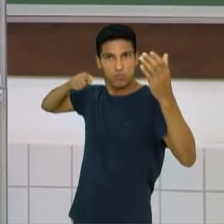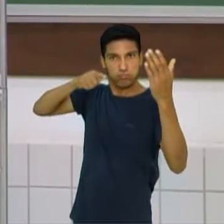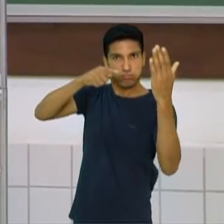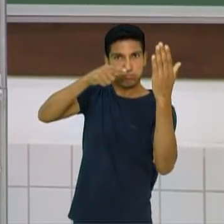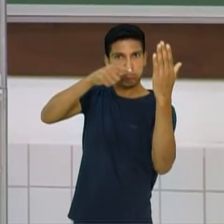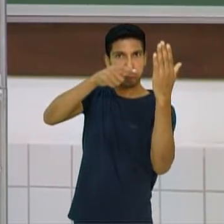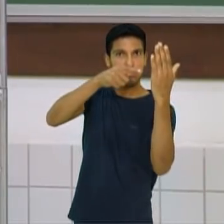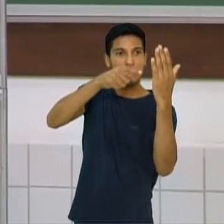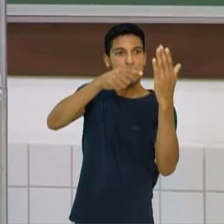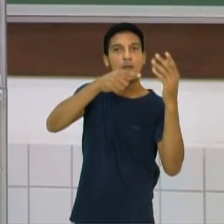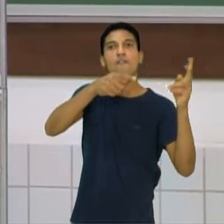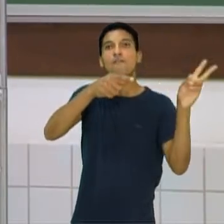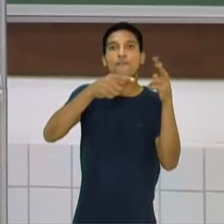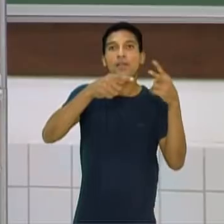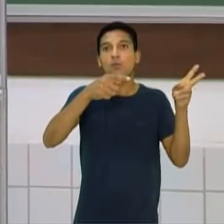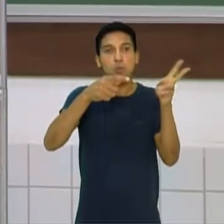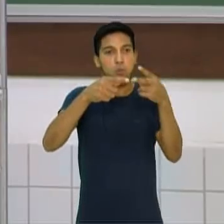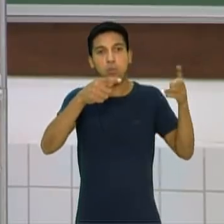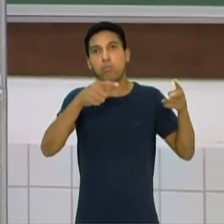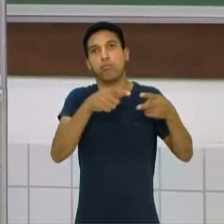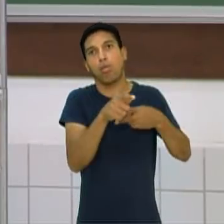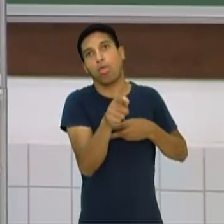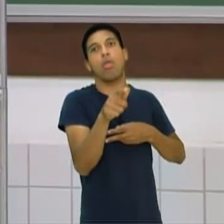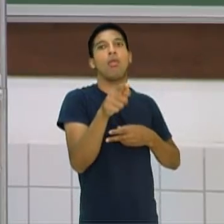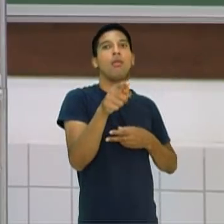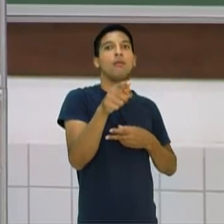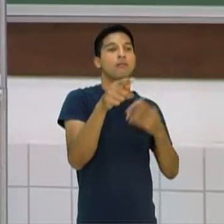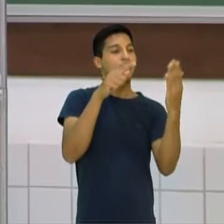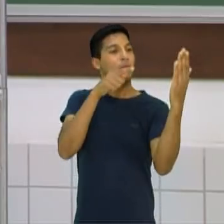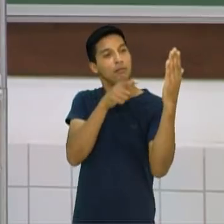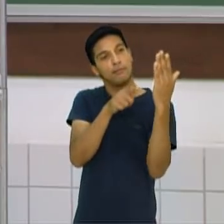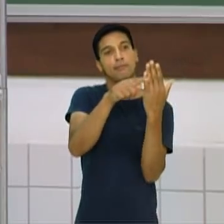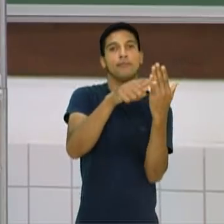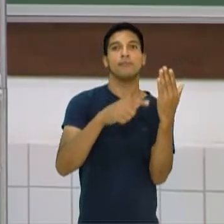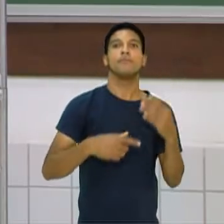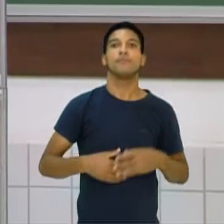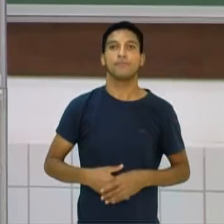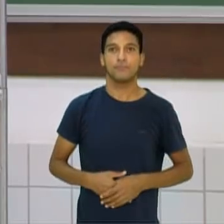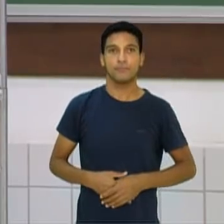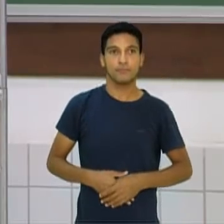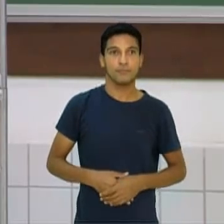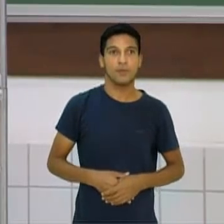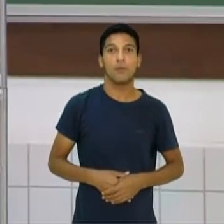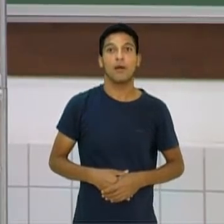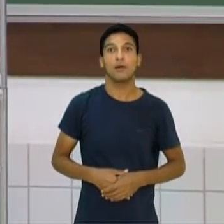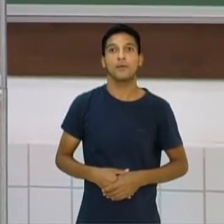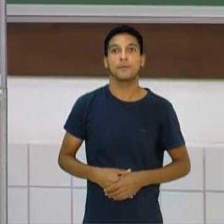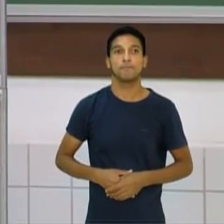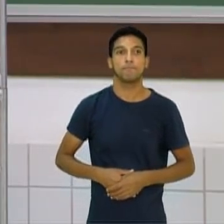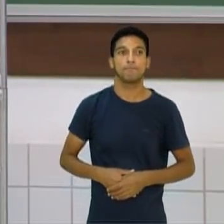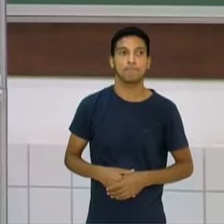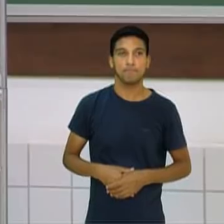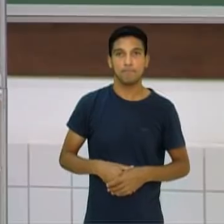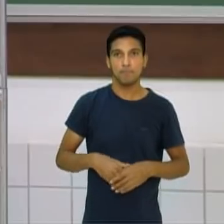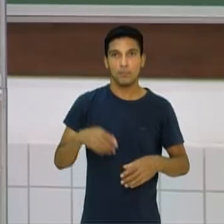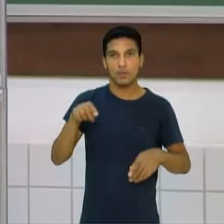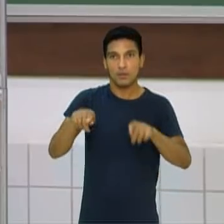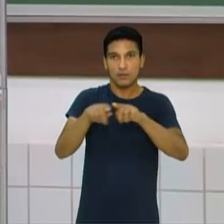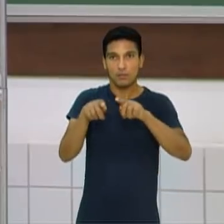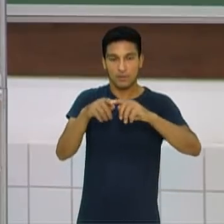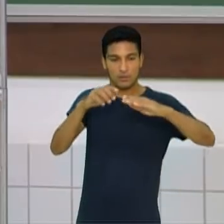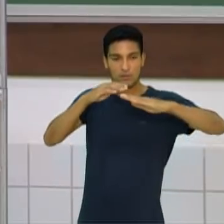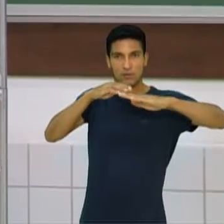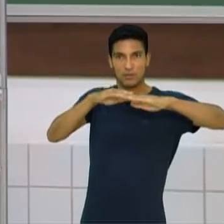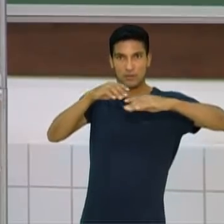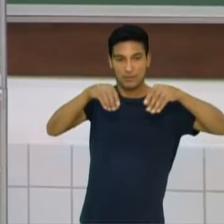na flecha, tá? No indoor, a questão do vento não é tão complicada. E também o terreno ser